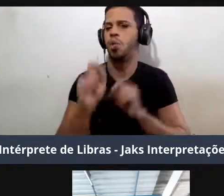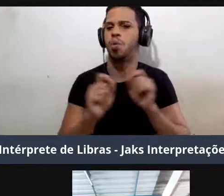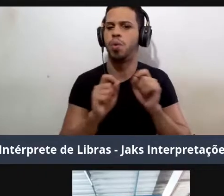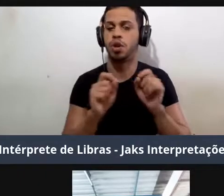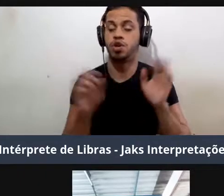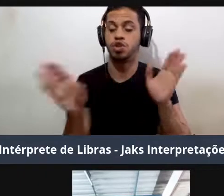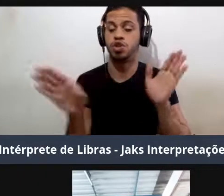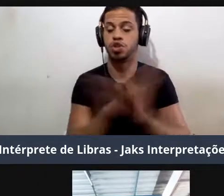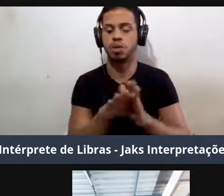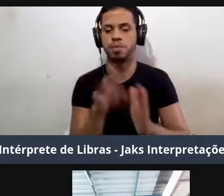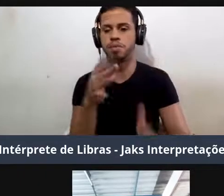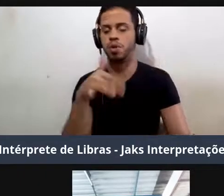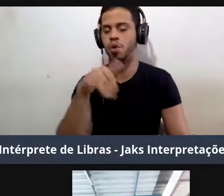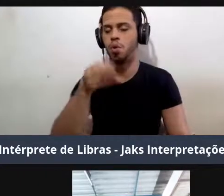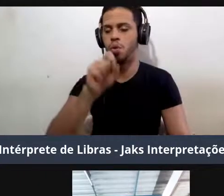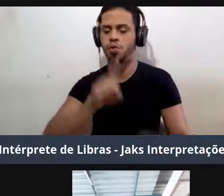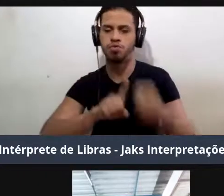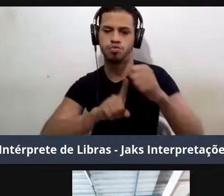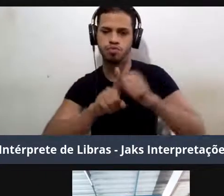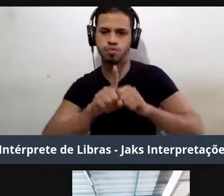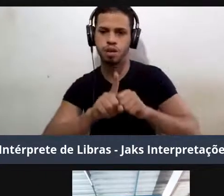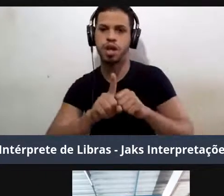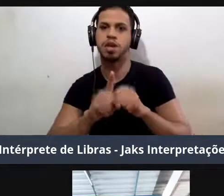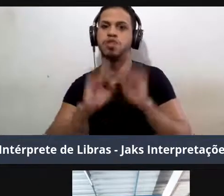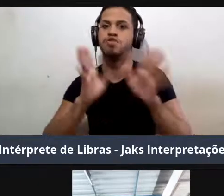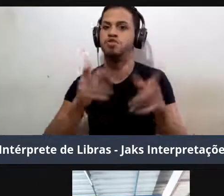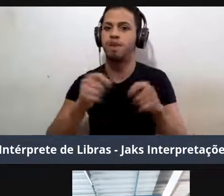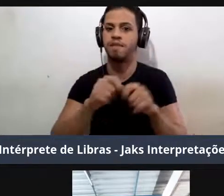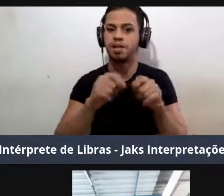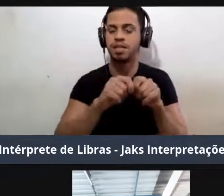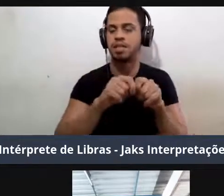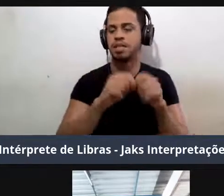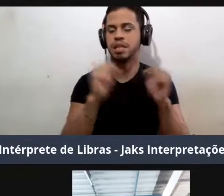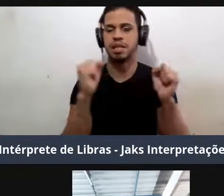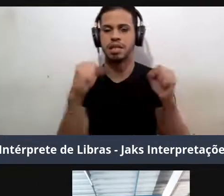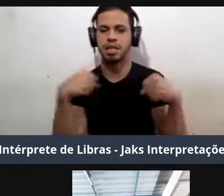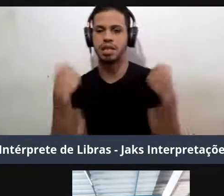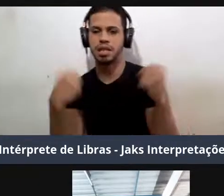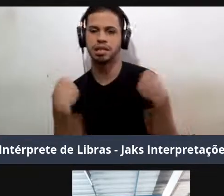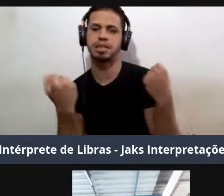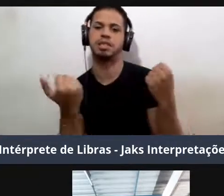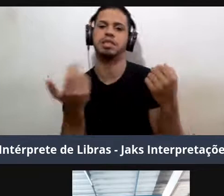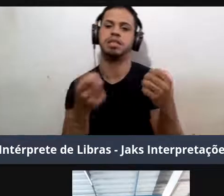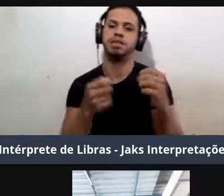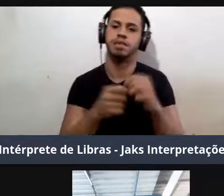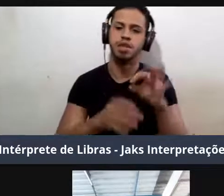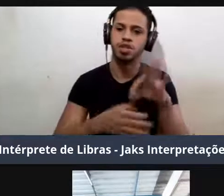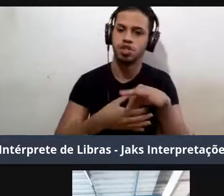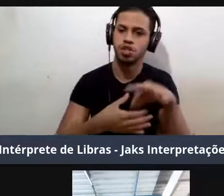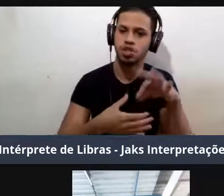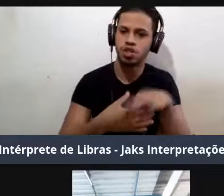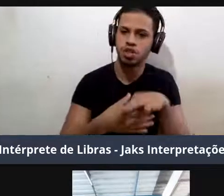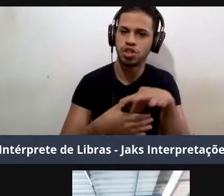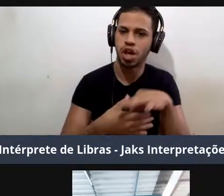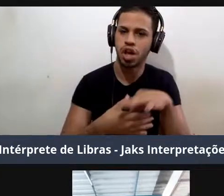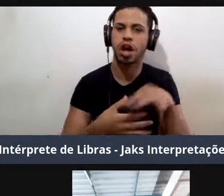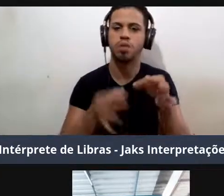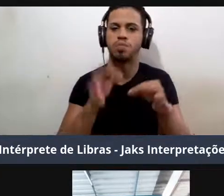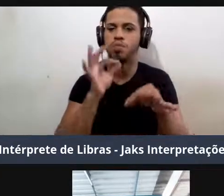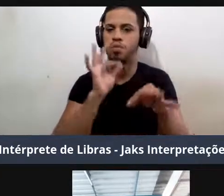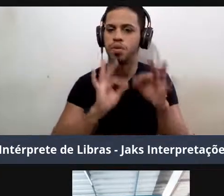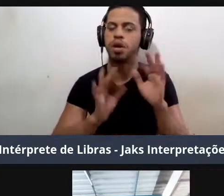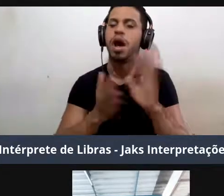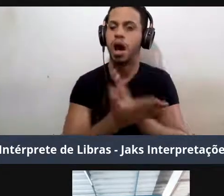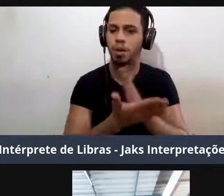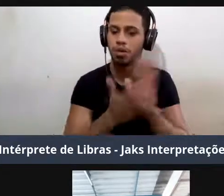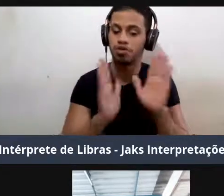8 meses de gestação, já ir fazendo os exercícios, já ir tomando o chá, né? Porque tem umas que já tomando chá, porque